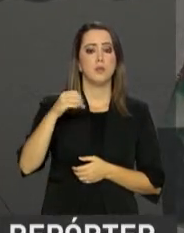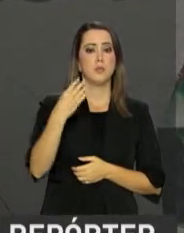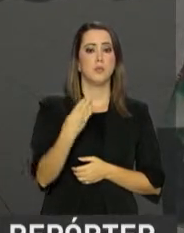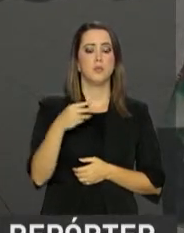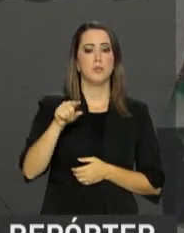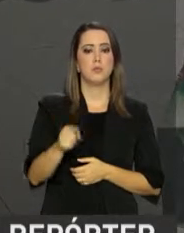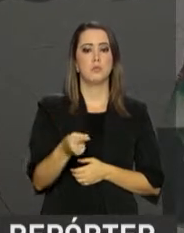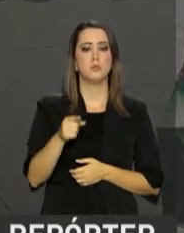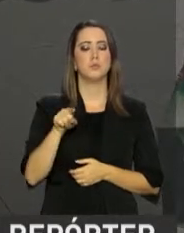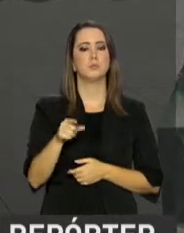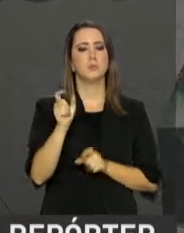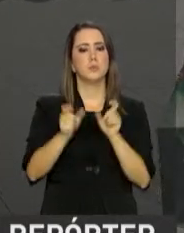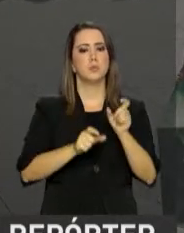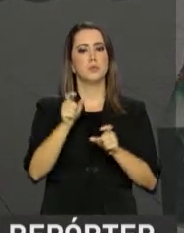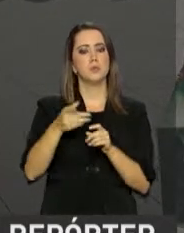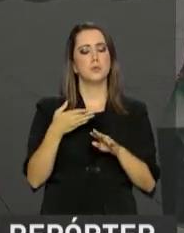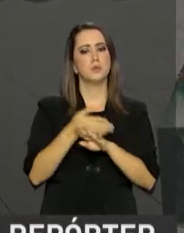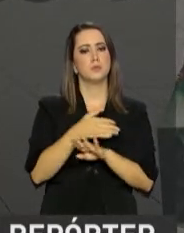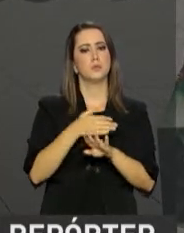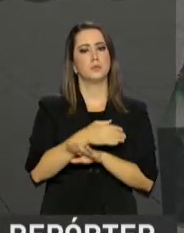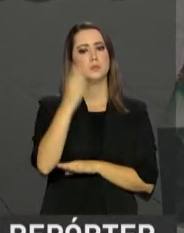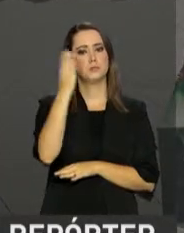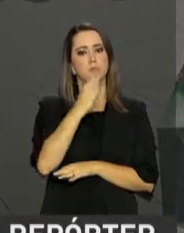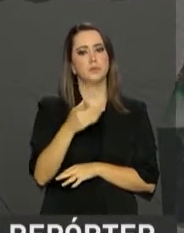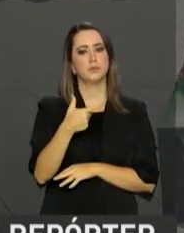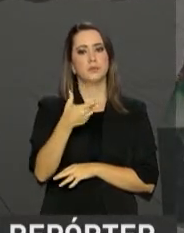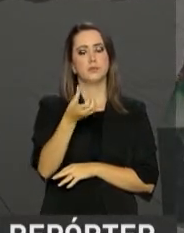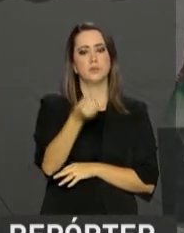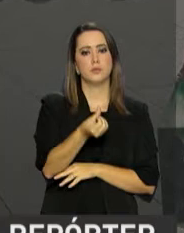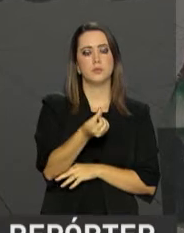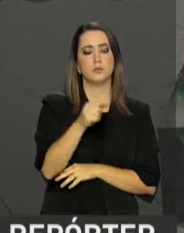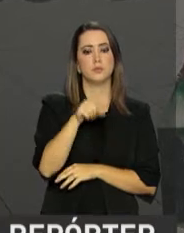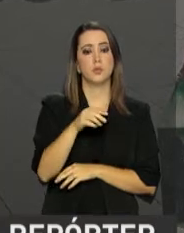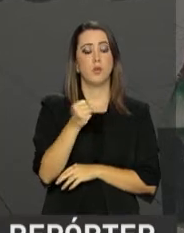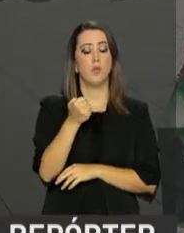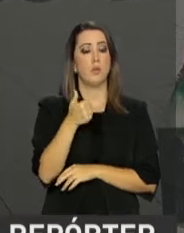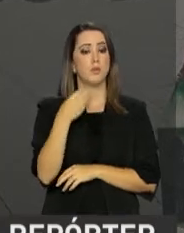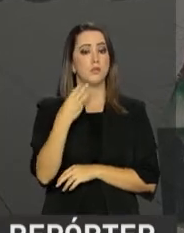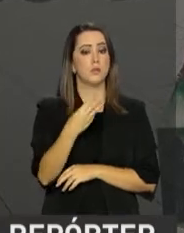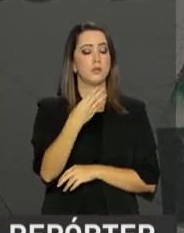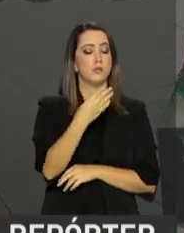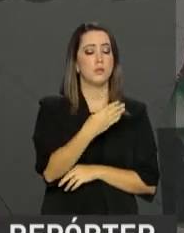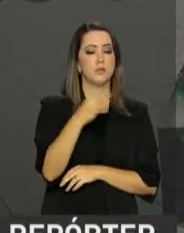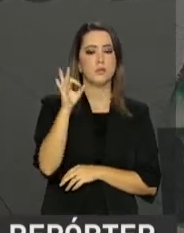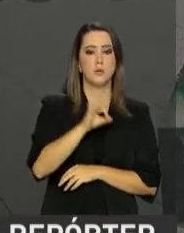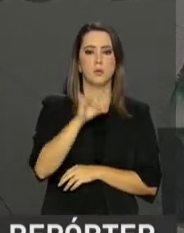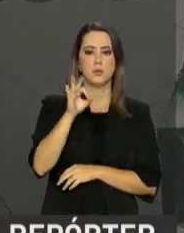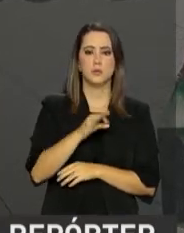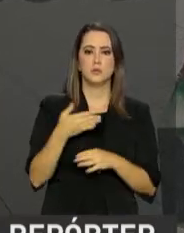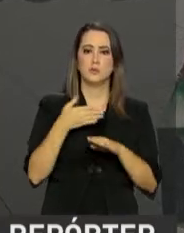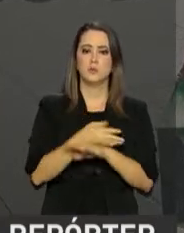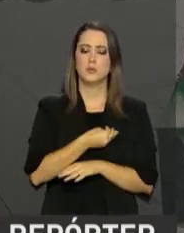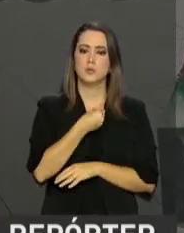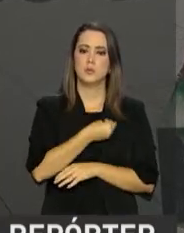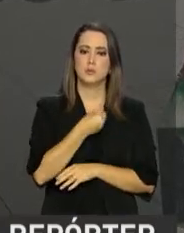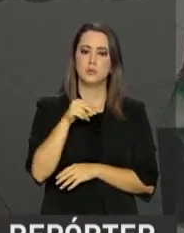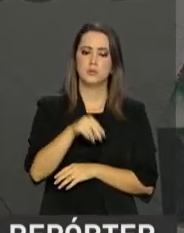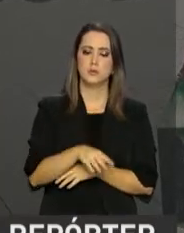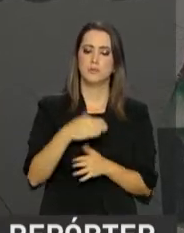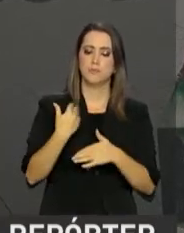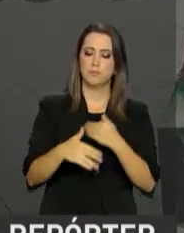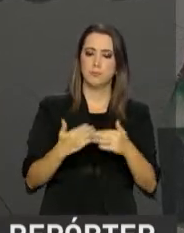mil estrangeiros entraram no Brasil em 2016. Desse total, quase 34% se estabeleceram no país de